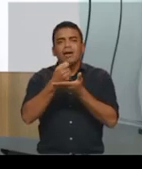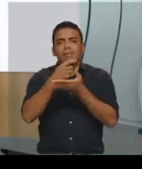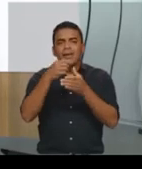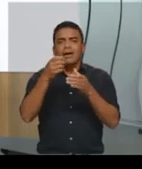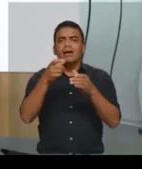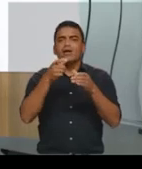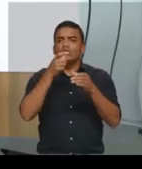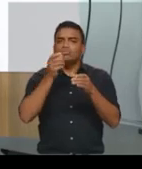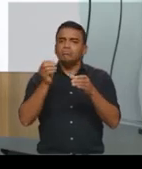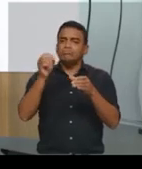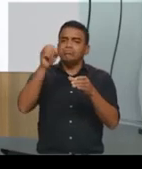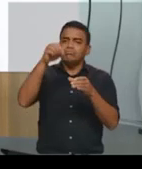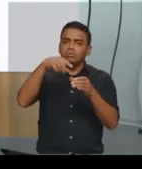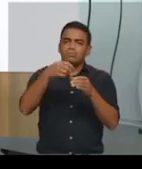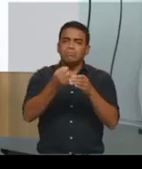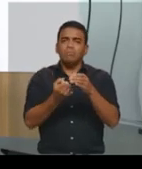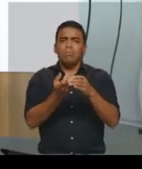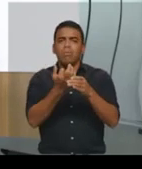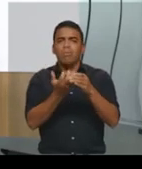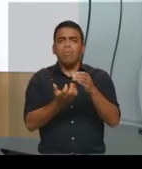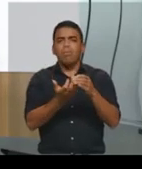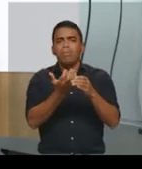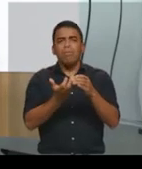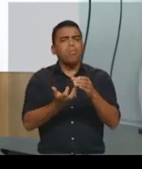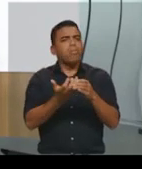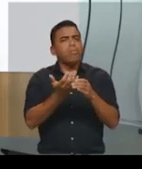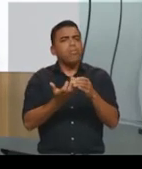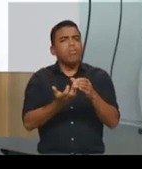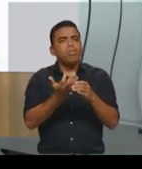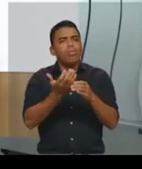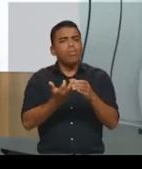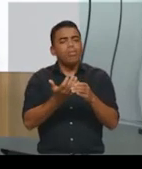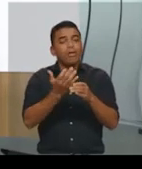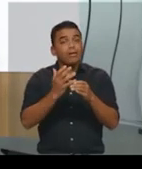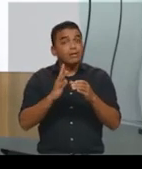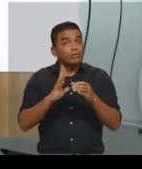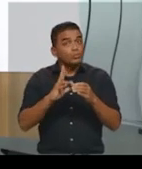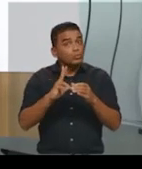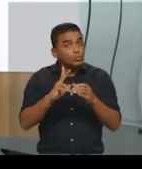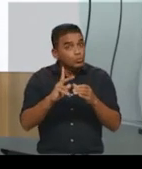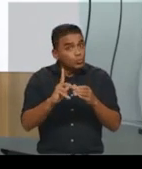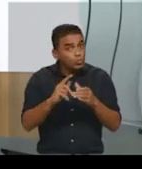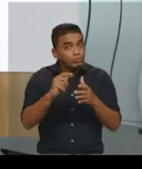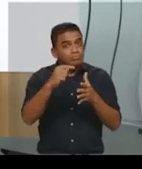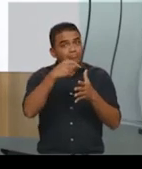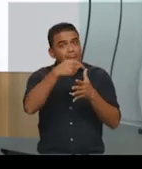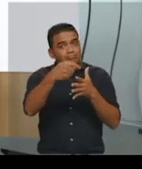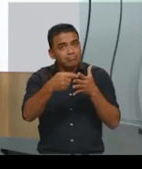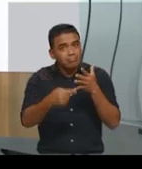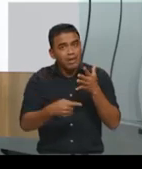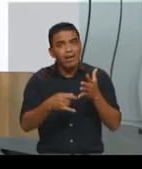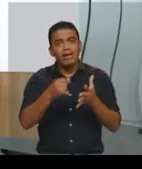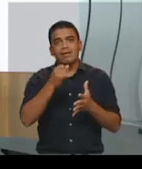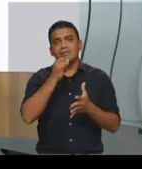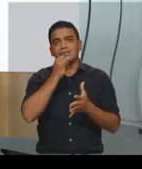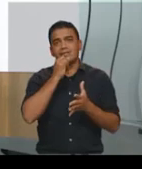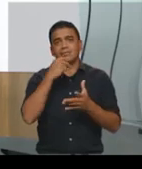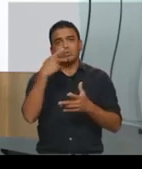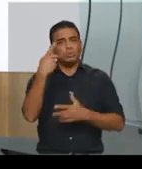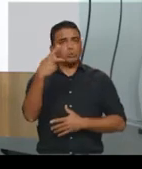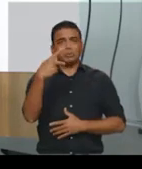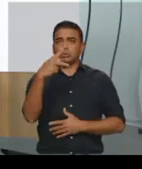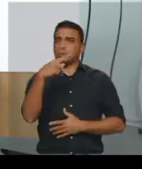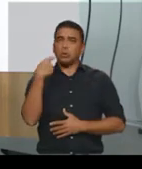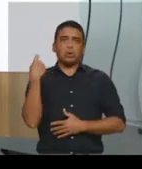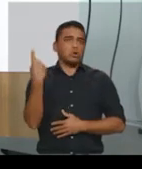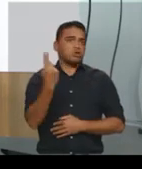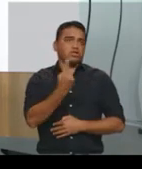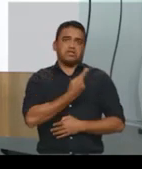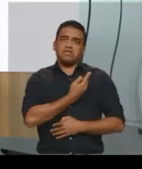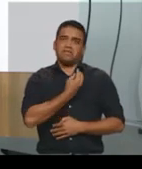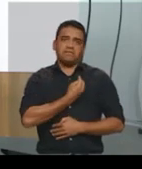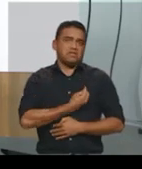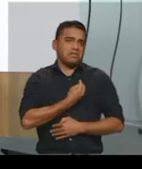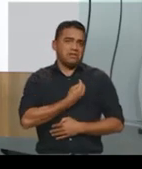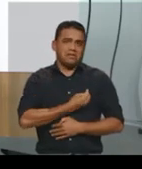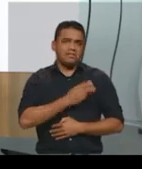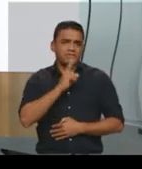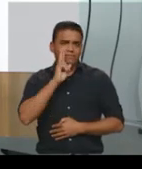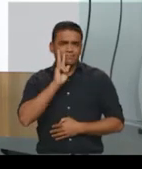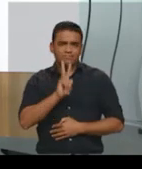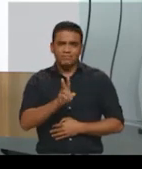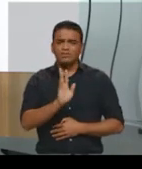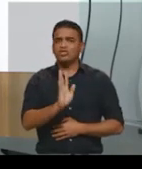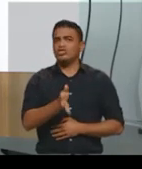gás dentro de um líquido. Então, tudo isso daí são exemplos de coisas do nosso cotidiano que faz parte